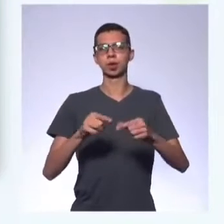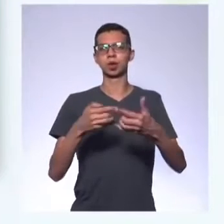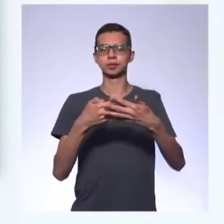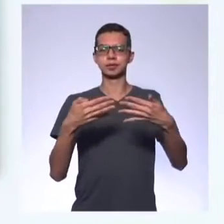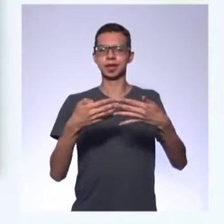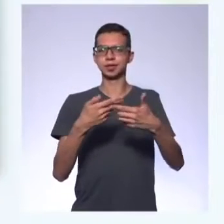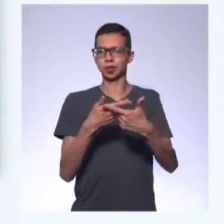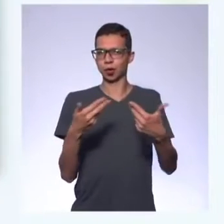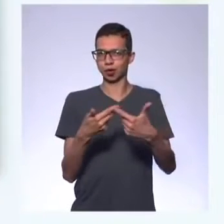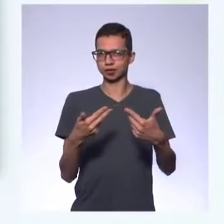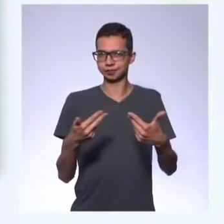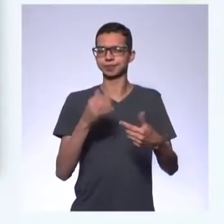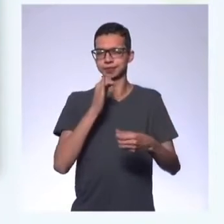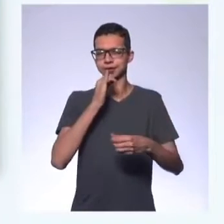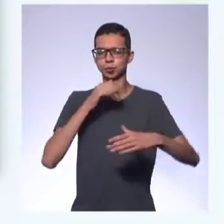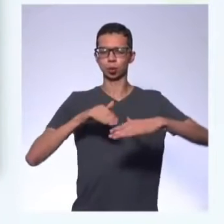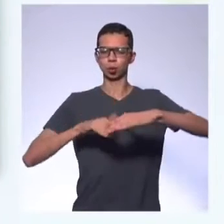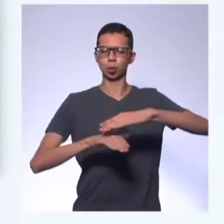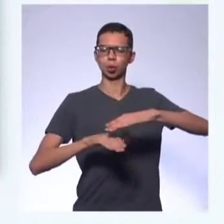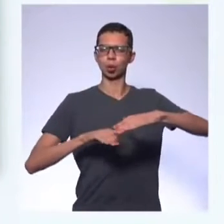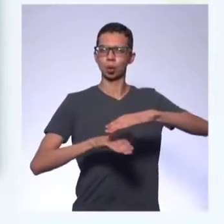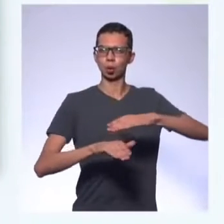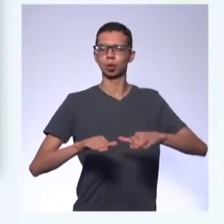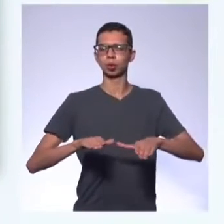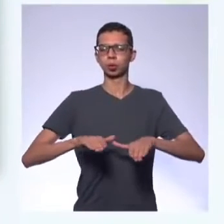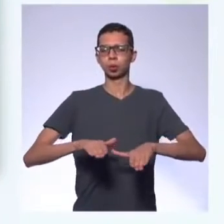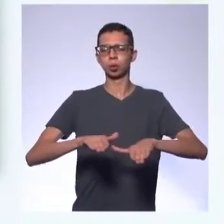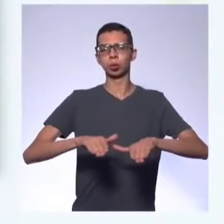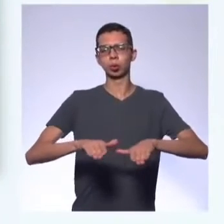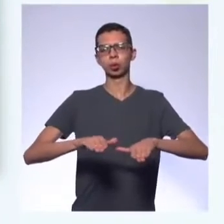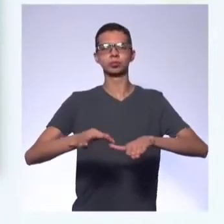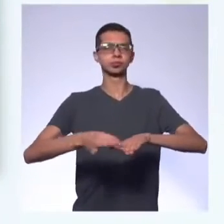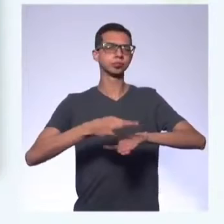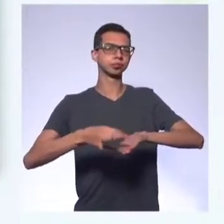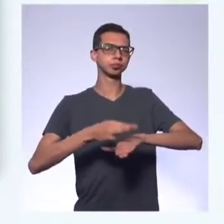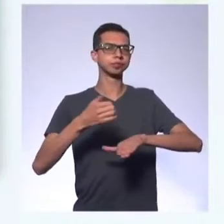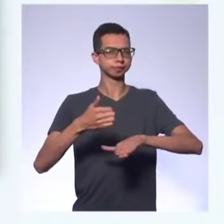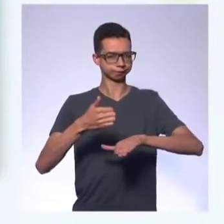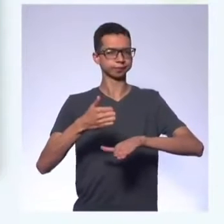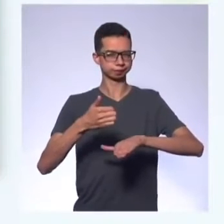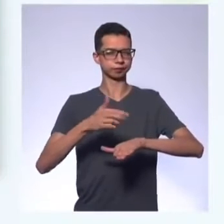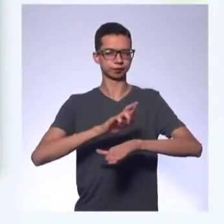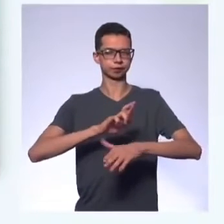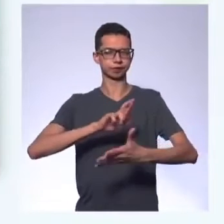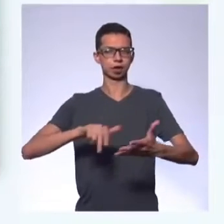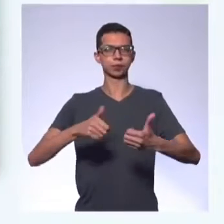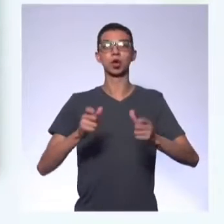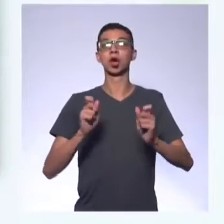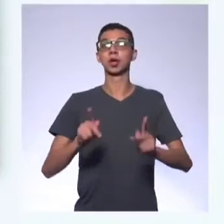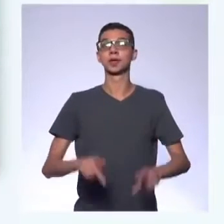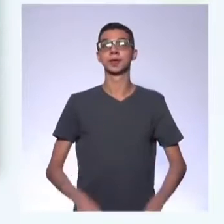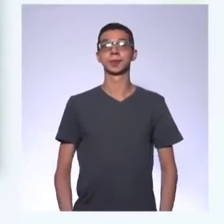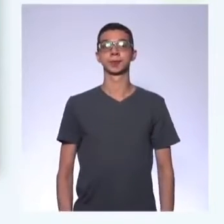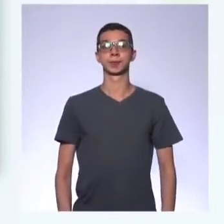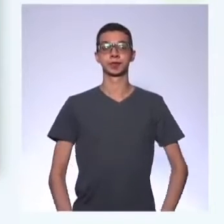com costura, né? Lembra disso? Tá, vamos continuar. E no século XIX,